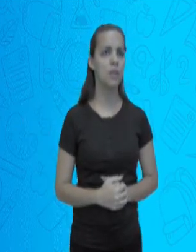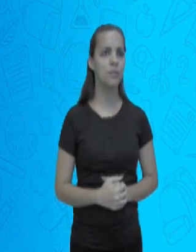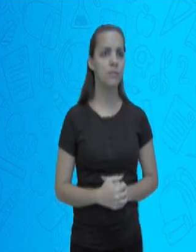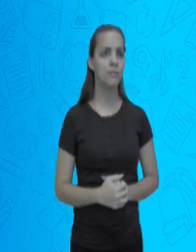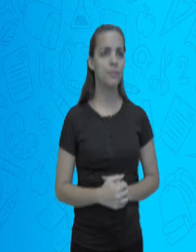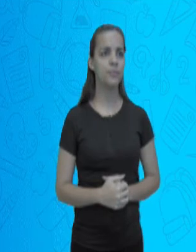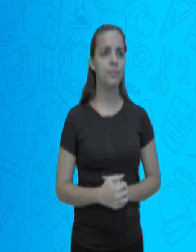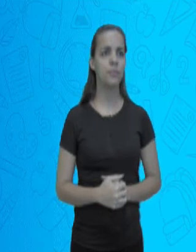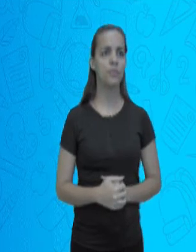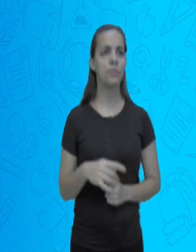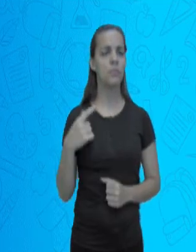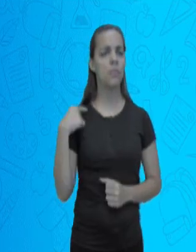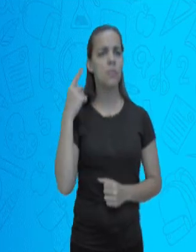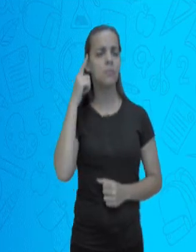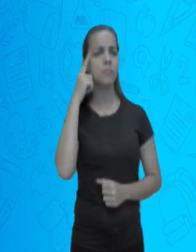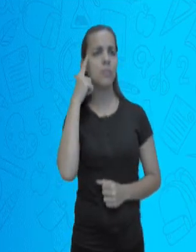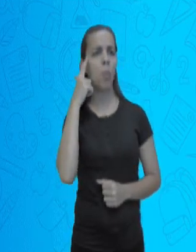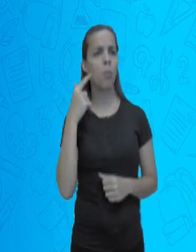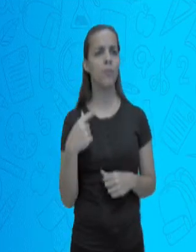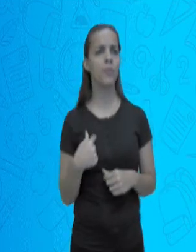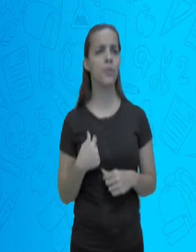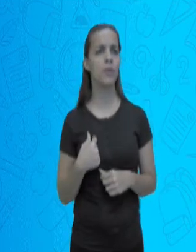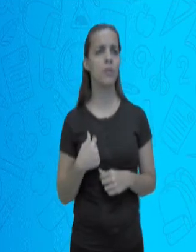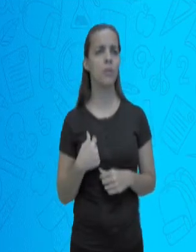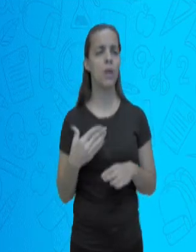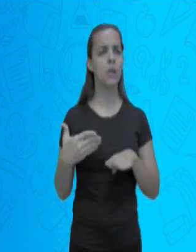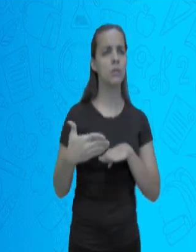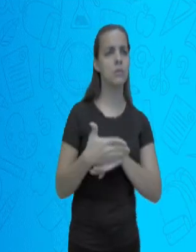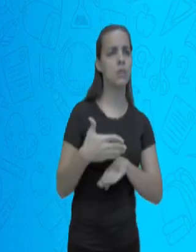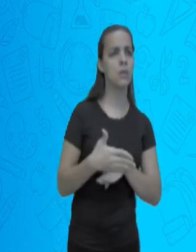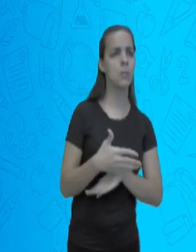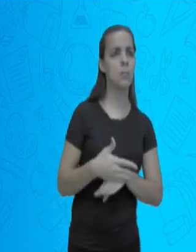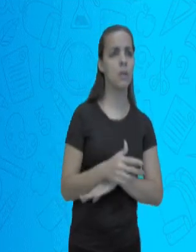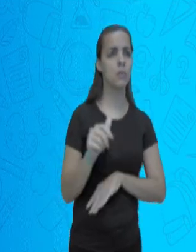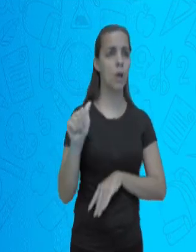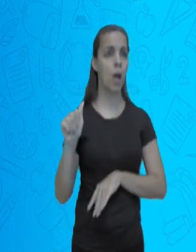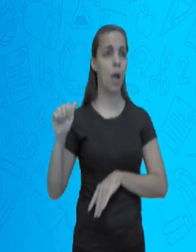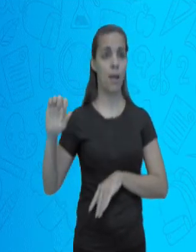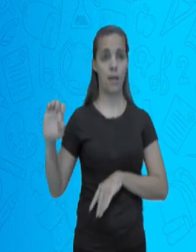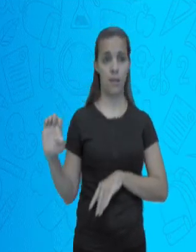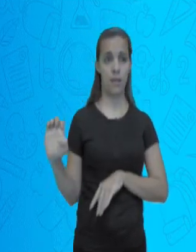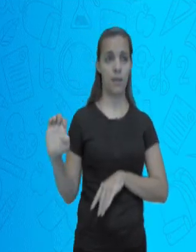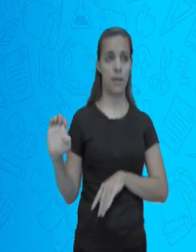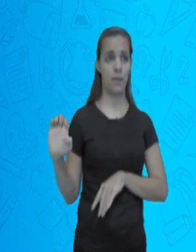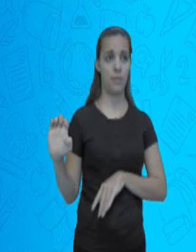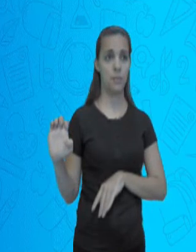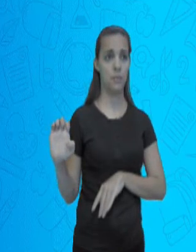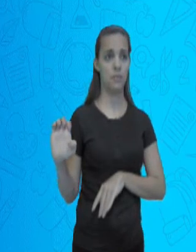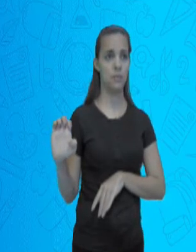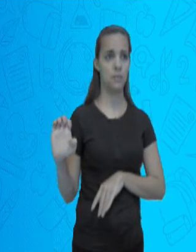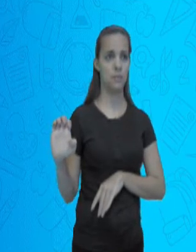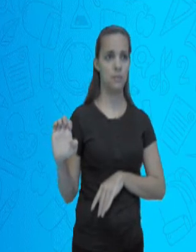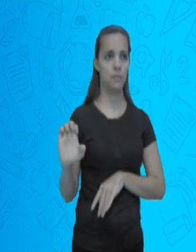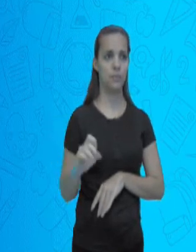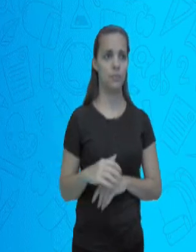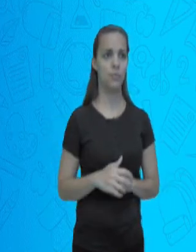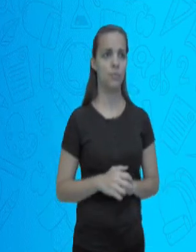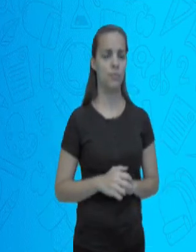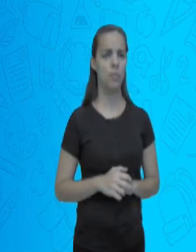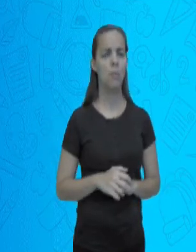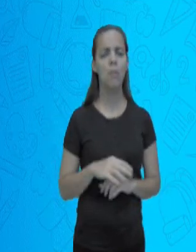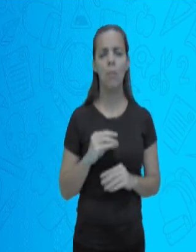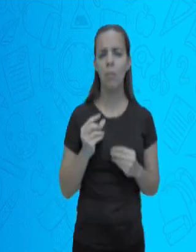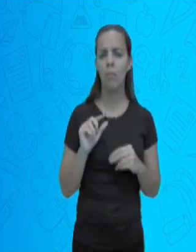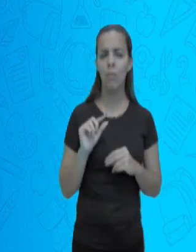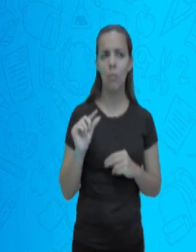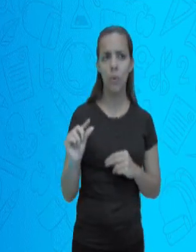Vamos imaginar a medida do segmento AF, levando em conta que F vai ser um ponto médio de